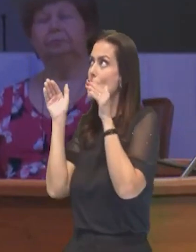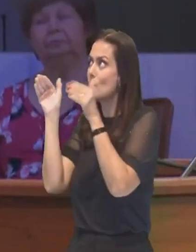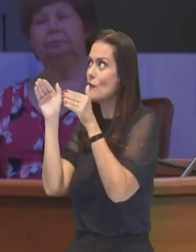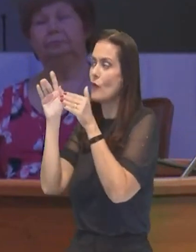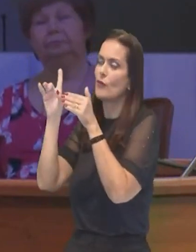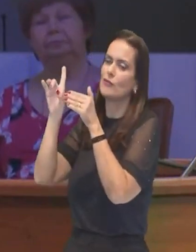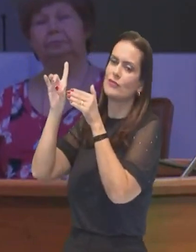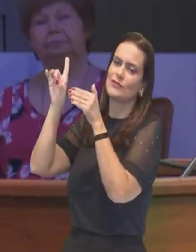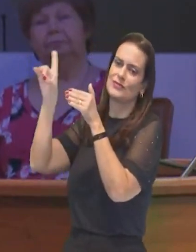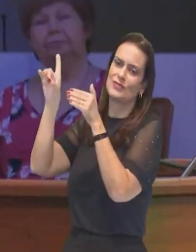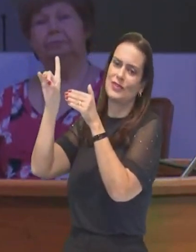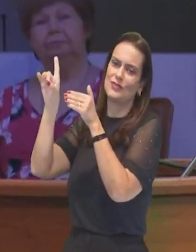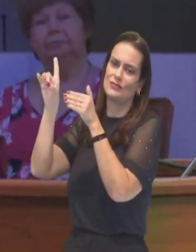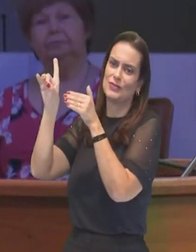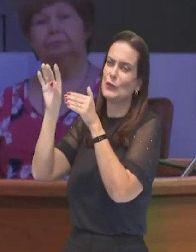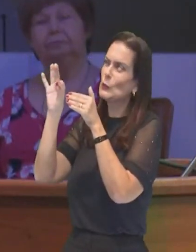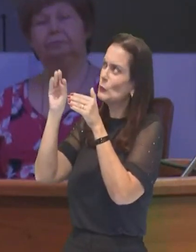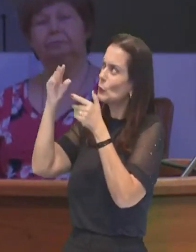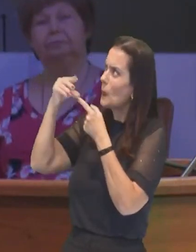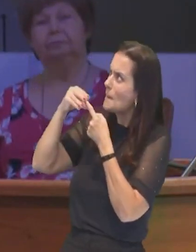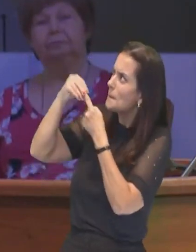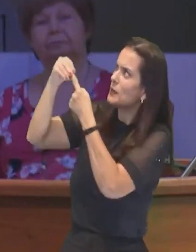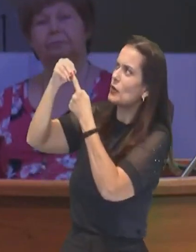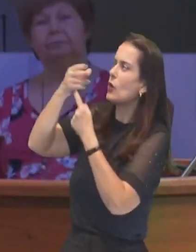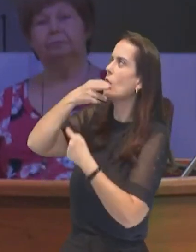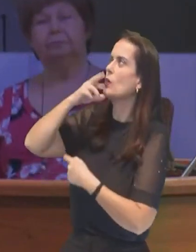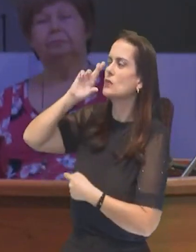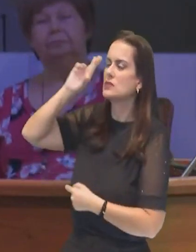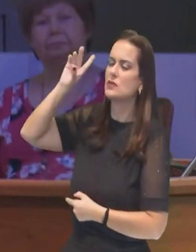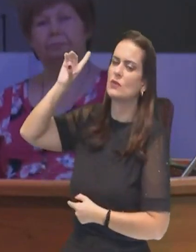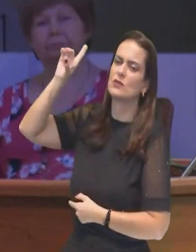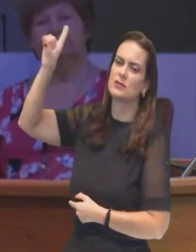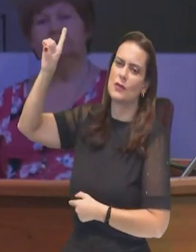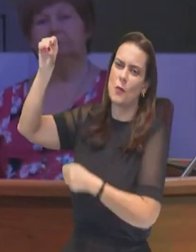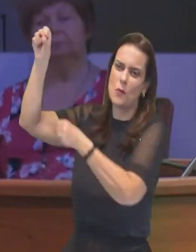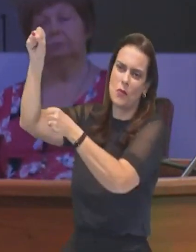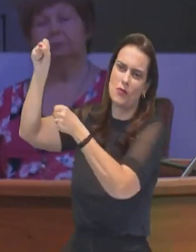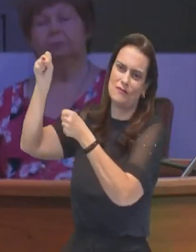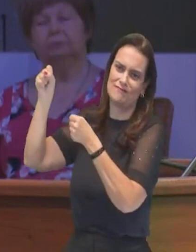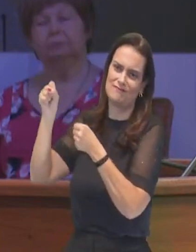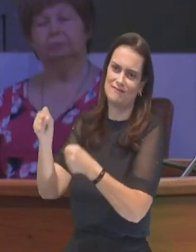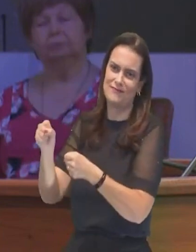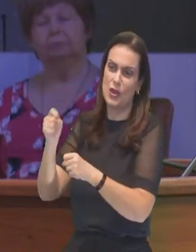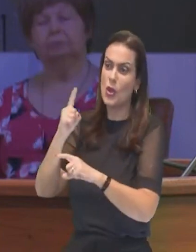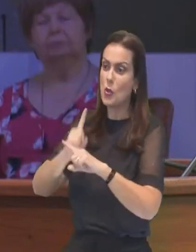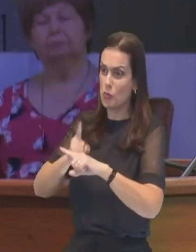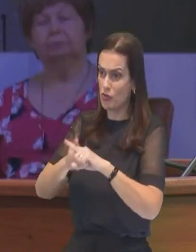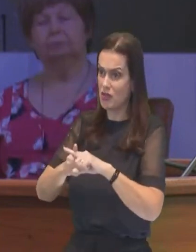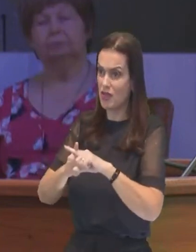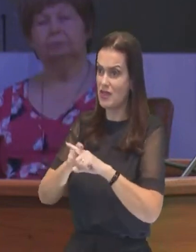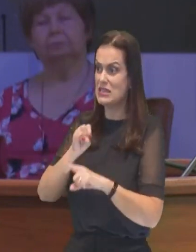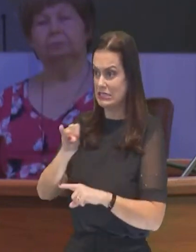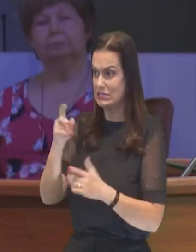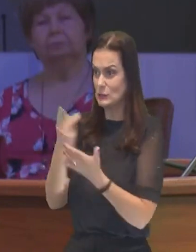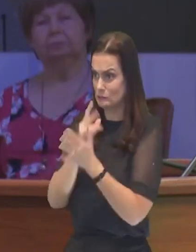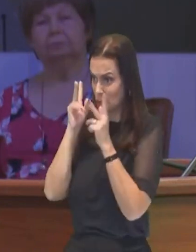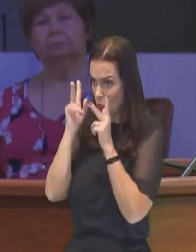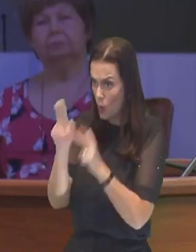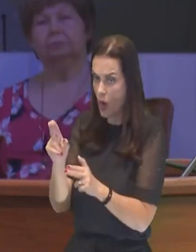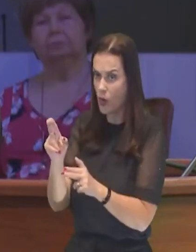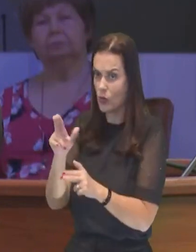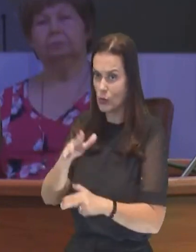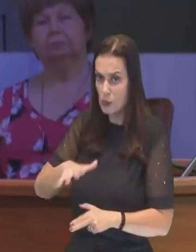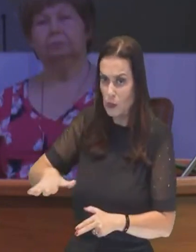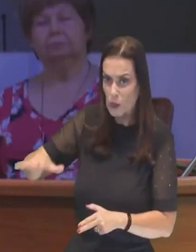gente coloque o nosso coração como prioridade, o Deus Todo-Poderoso, porque assim sendo,